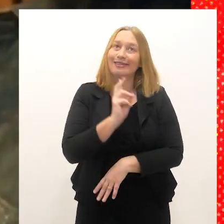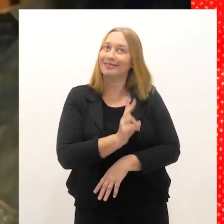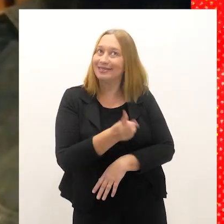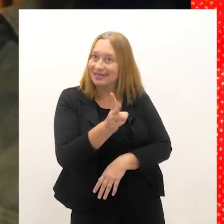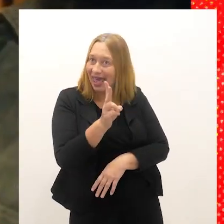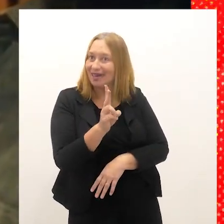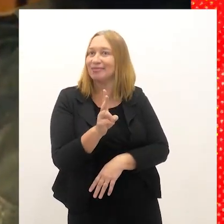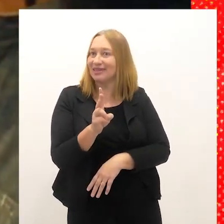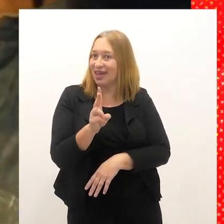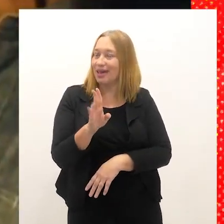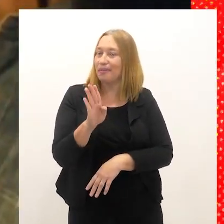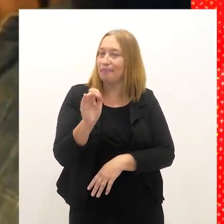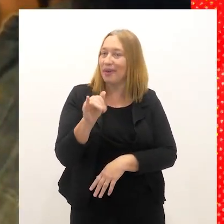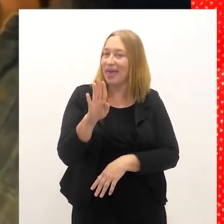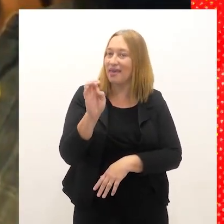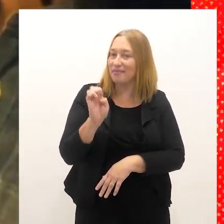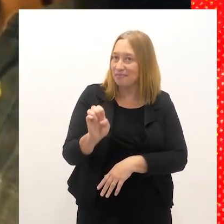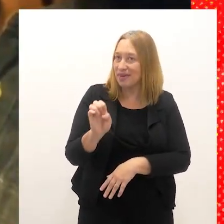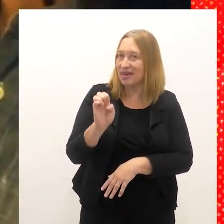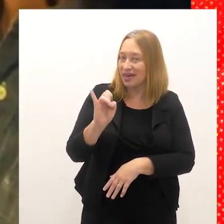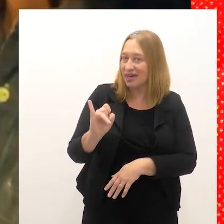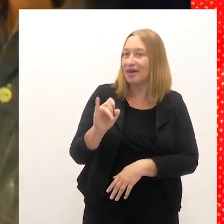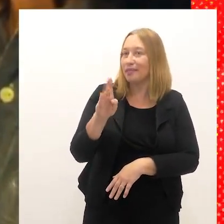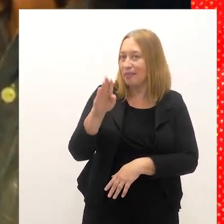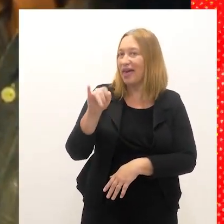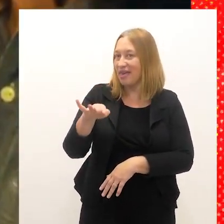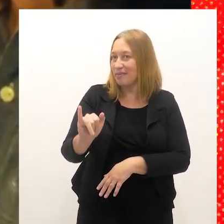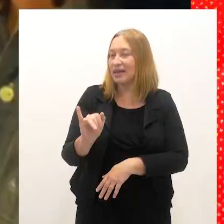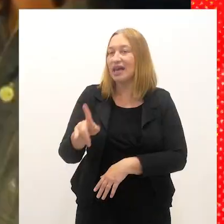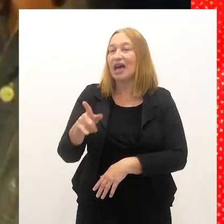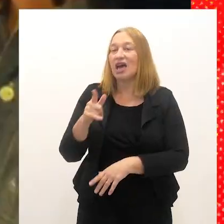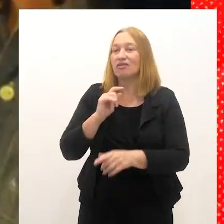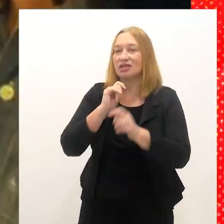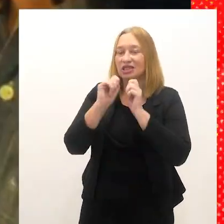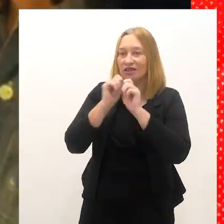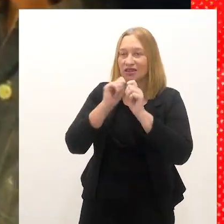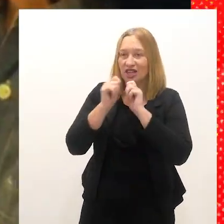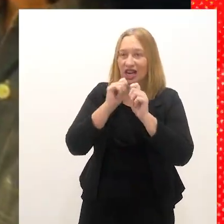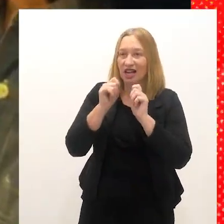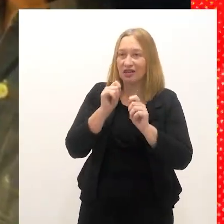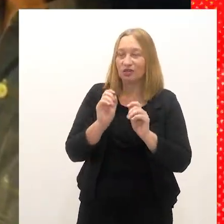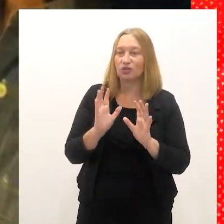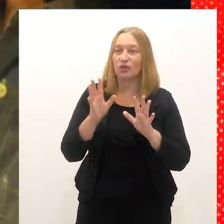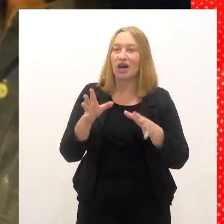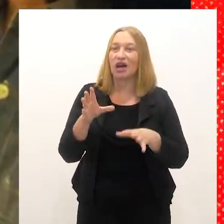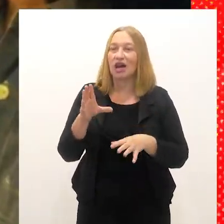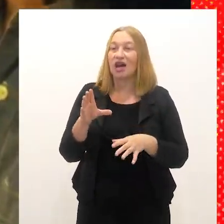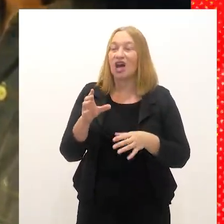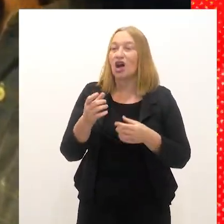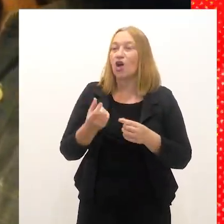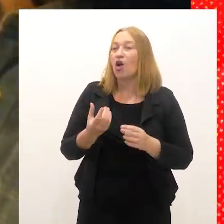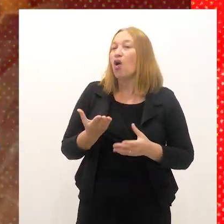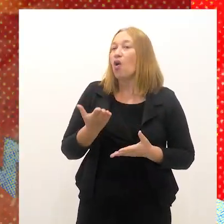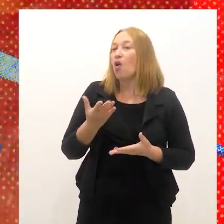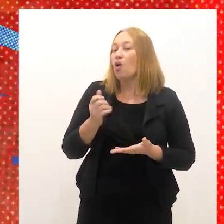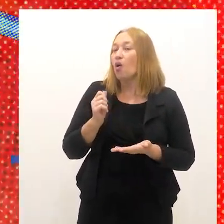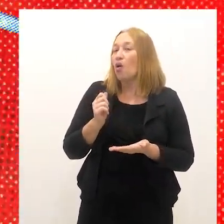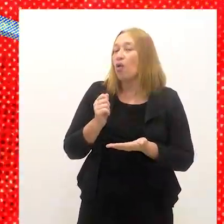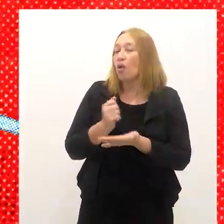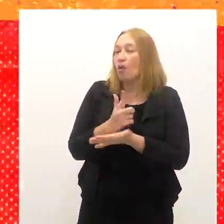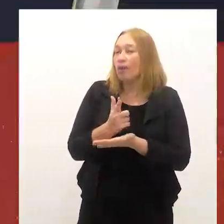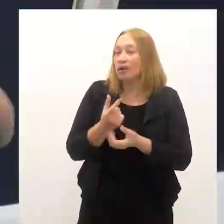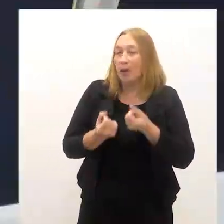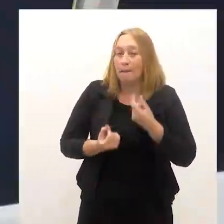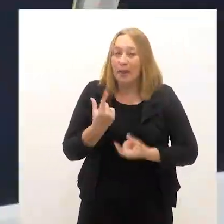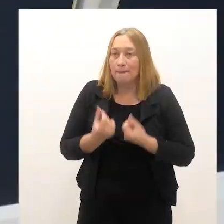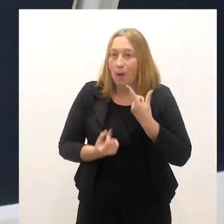Sempre a Baby do Brasil. Baby sendo Baby. Porque eu entrevistei a Baby numa carrocinha de pipoca. Como é que foi isso?